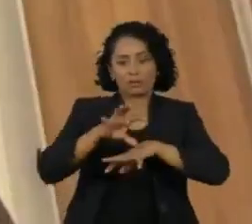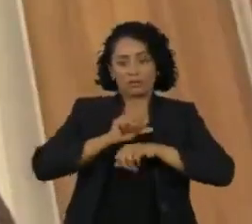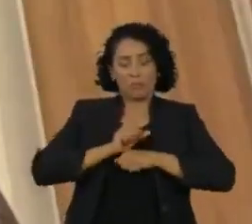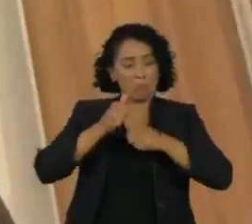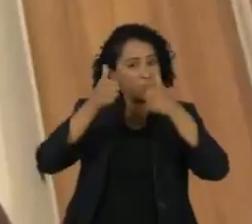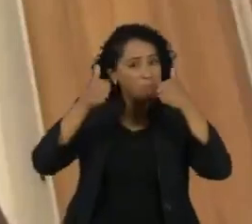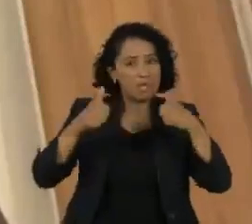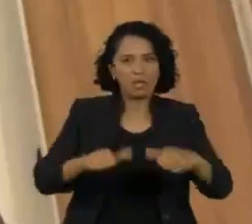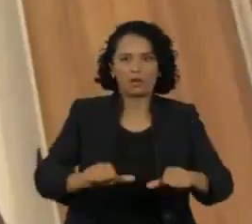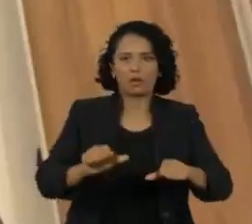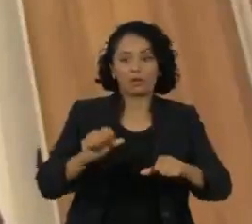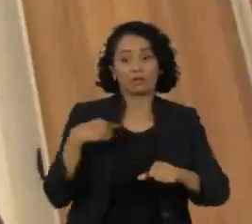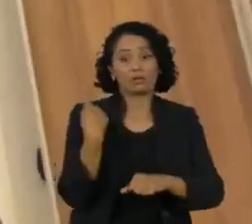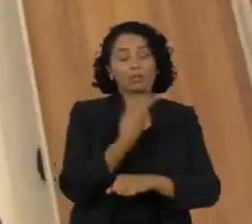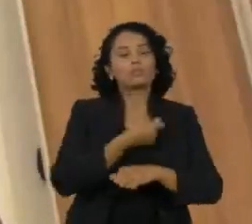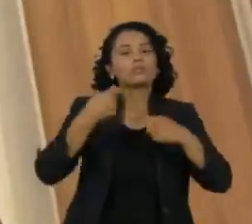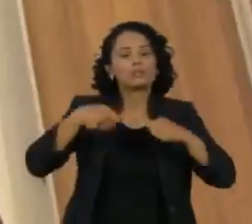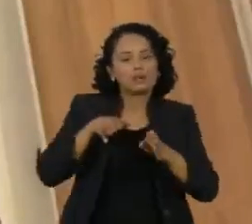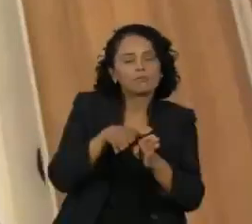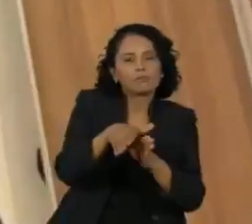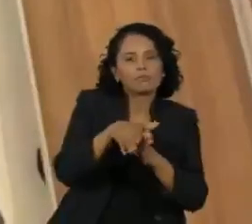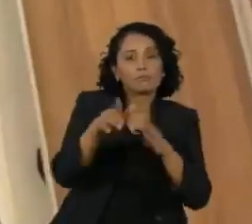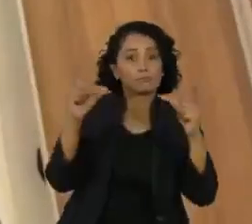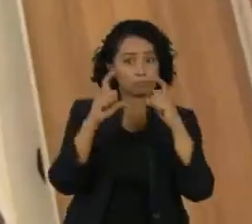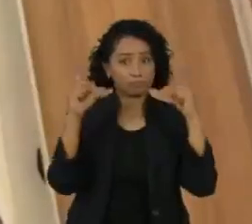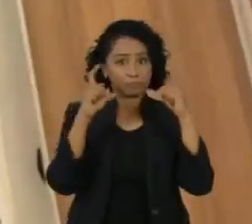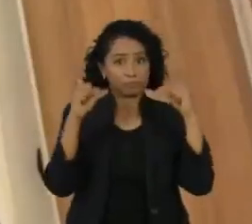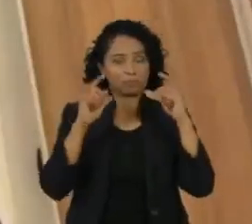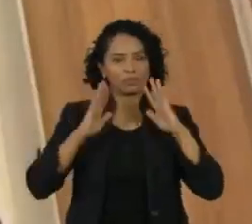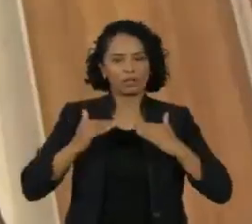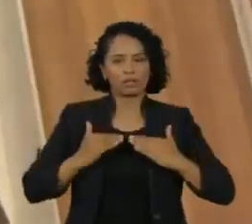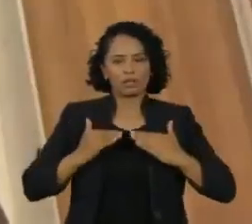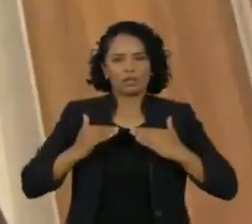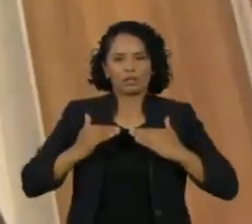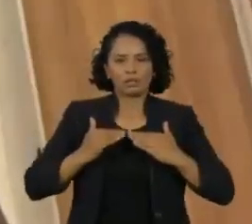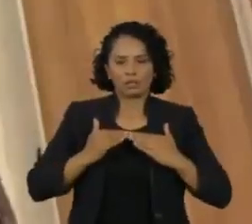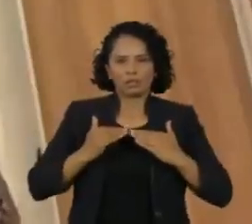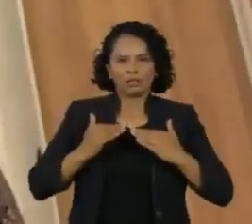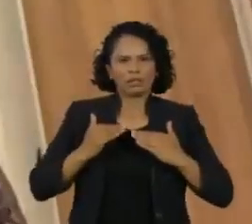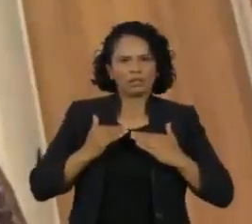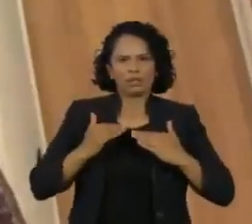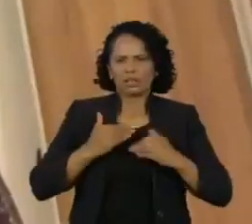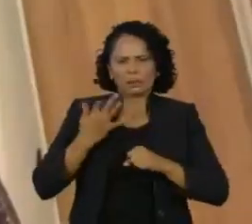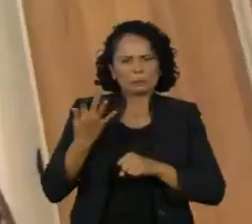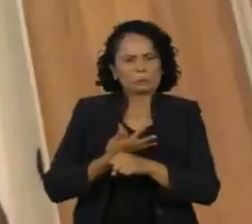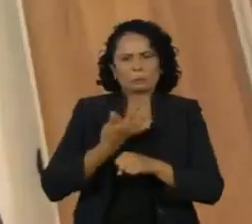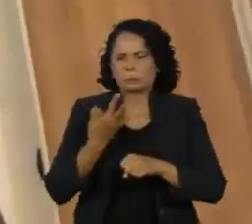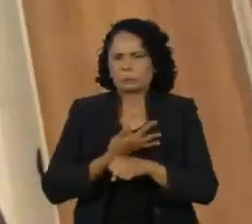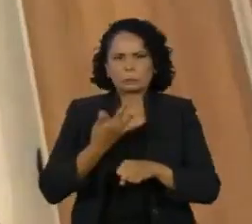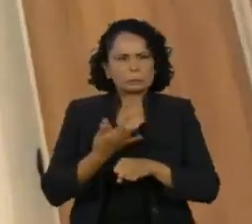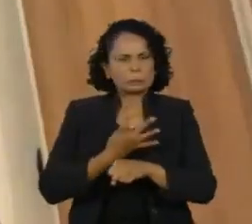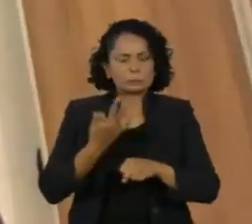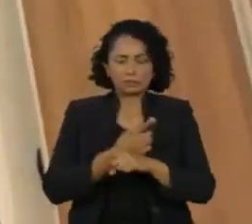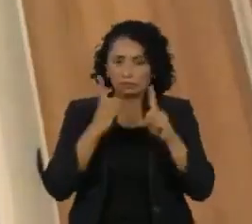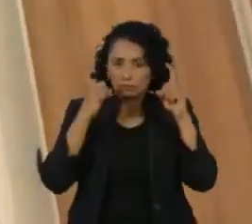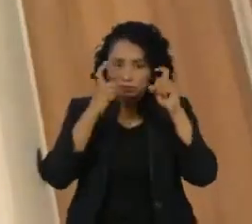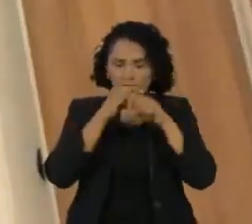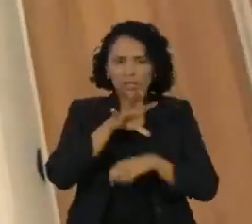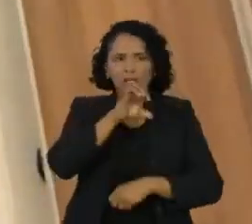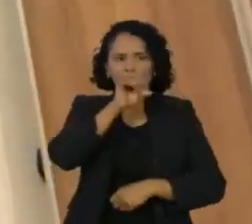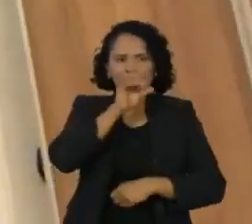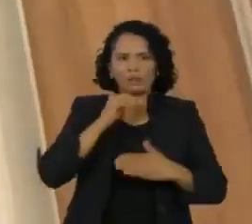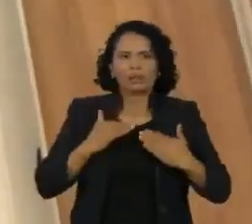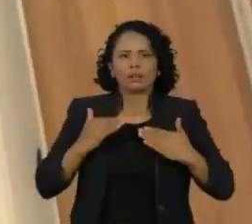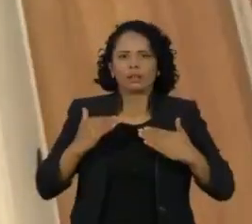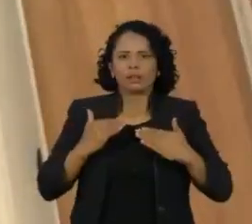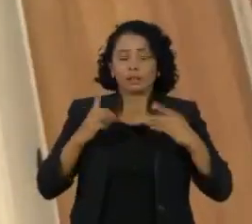alertar é esse, né? É a questão do pulmão e não estar em sua capacidade máxima, vamos dizer assim, para responder à